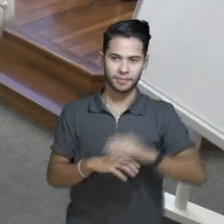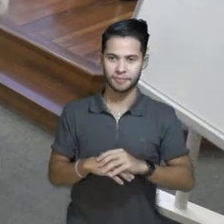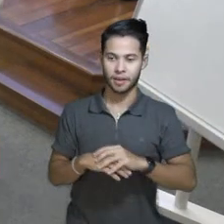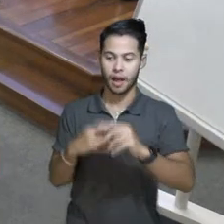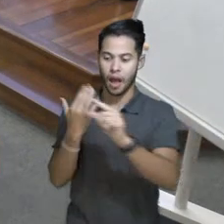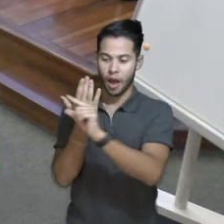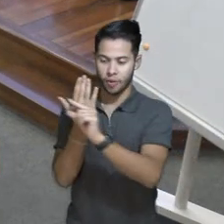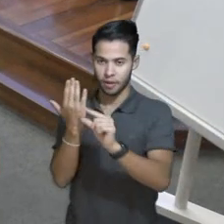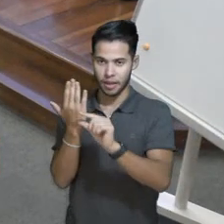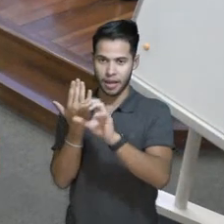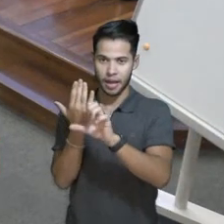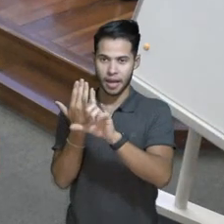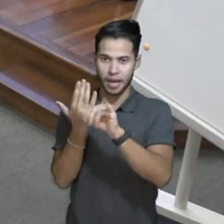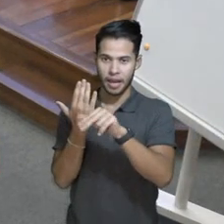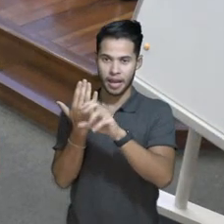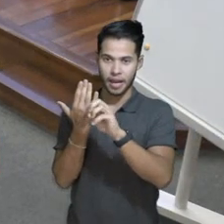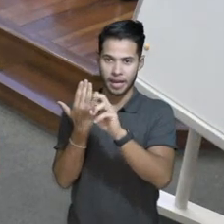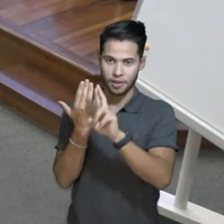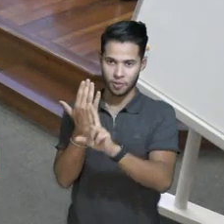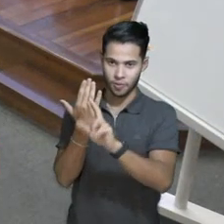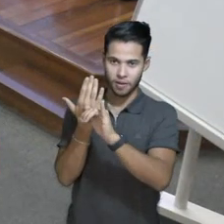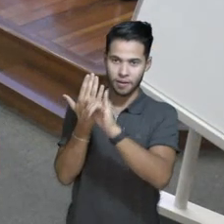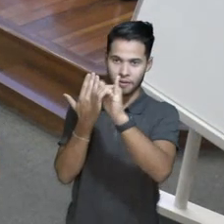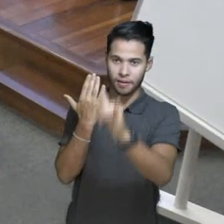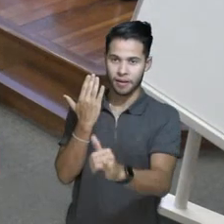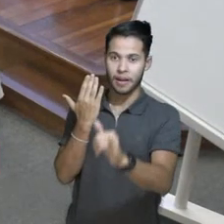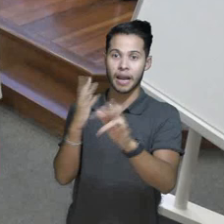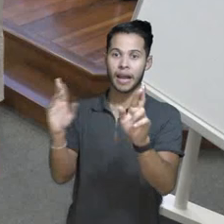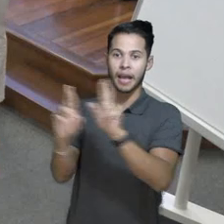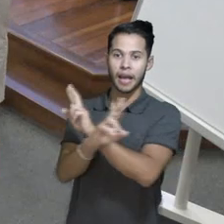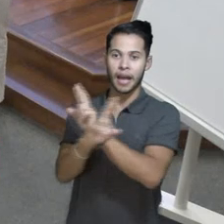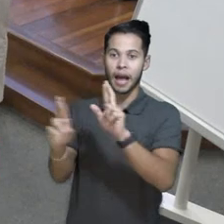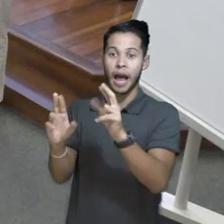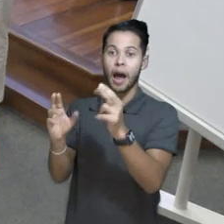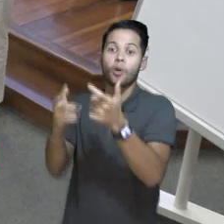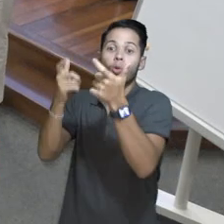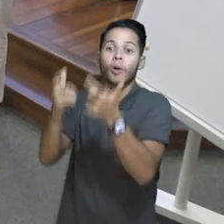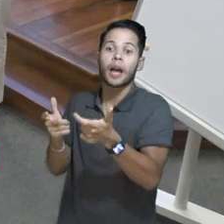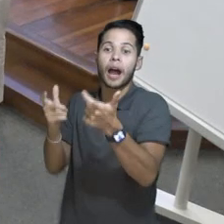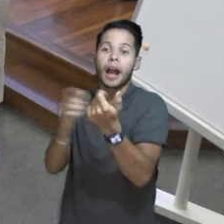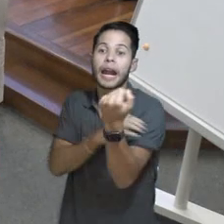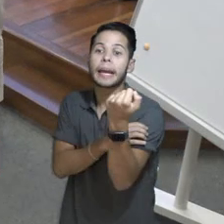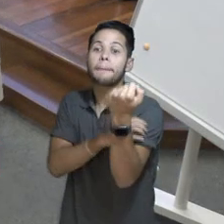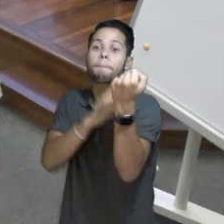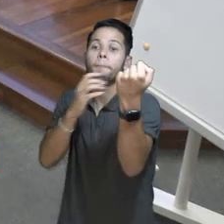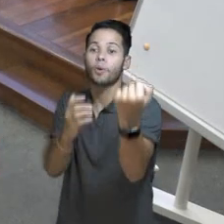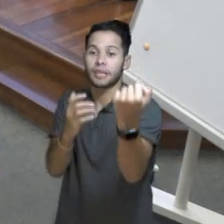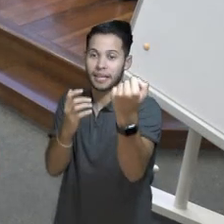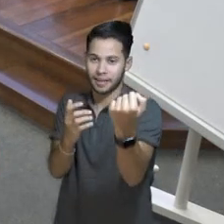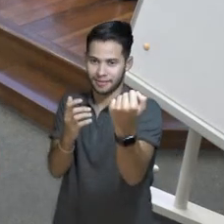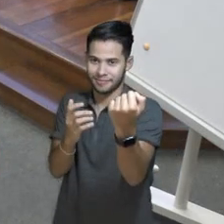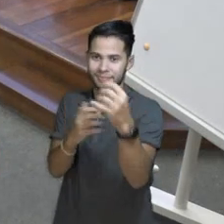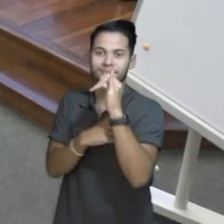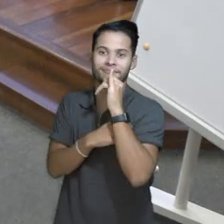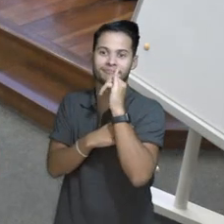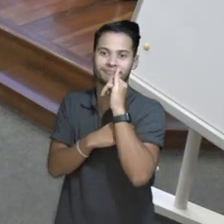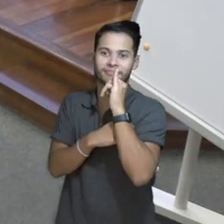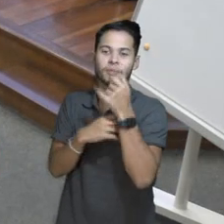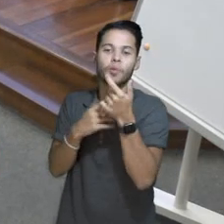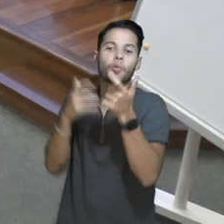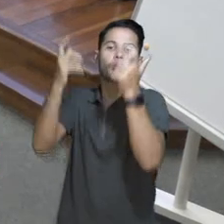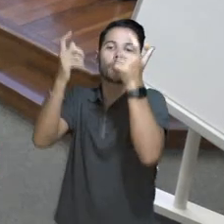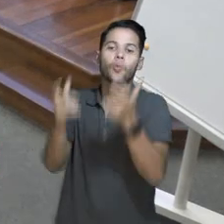elinor ela nos diz que está relacionado ao empoderamento do local do local que se vive e o